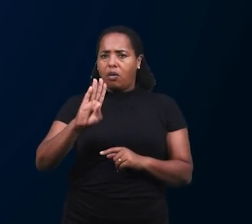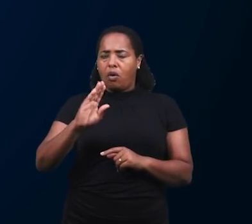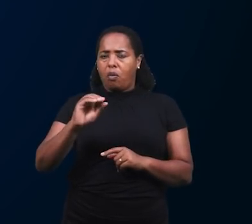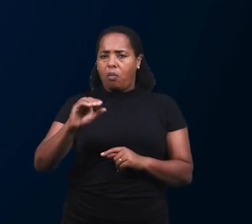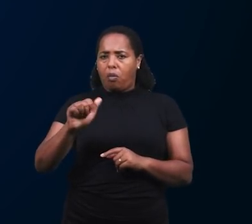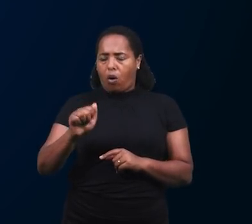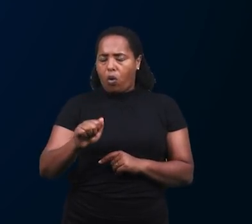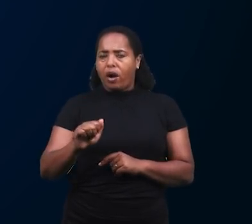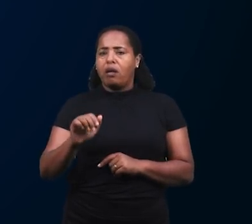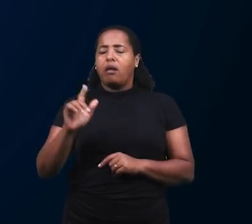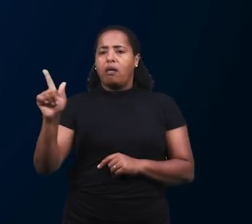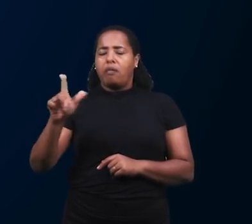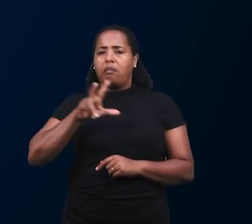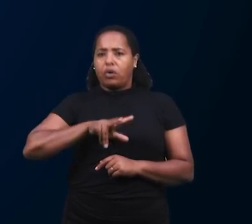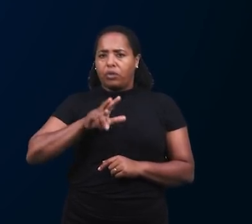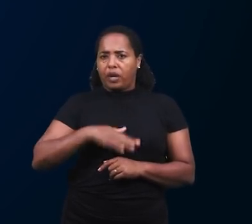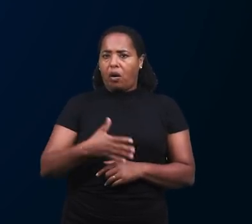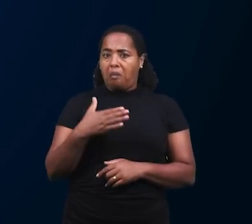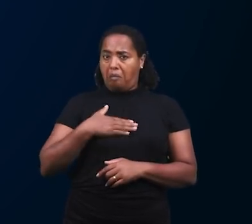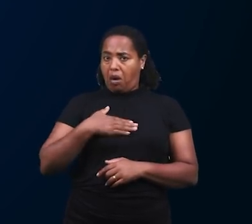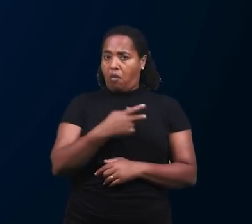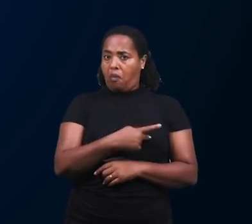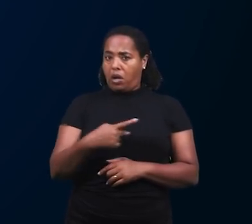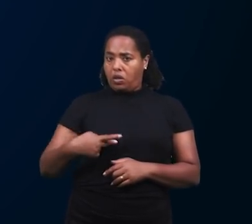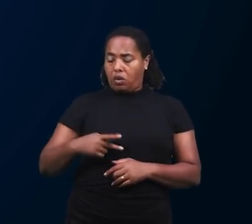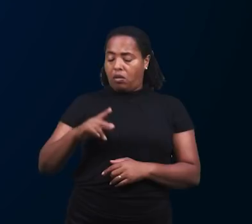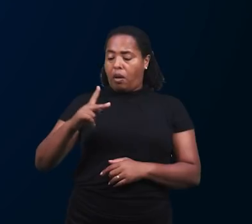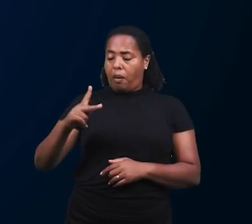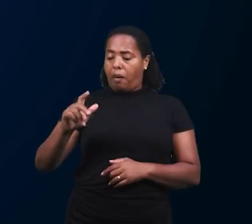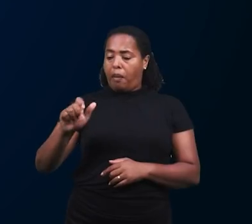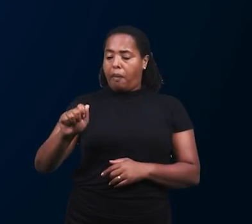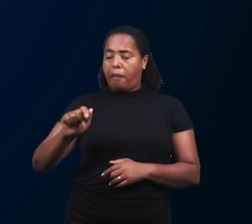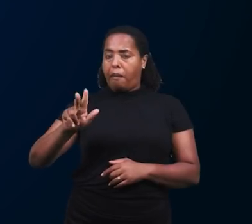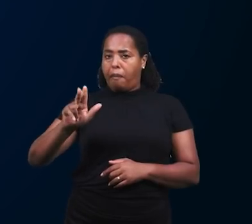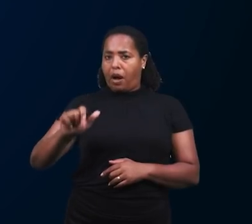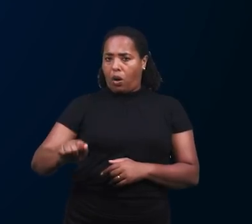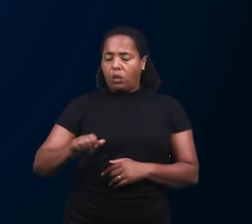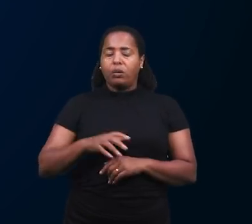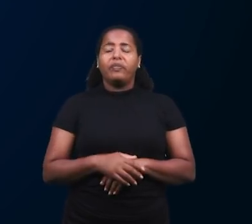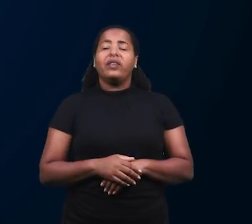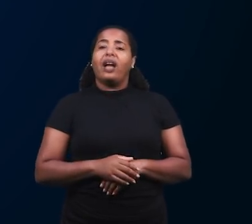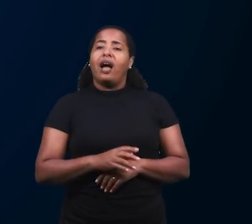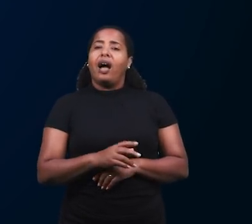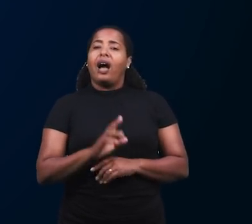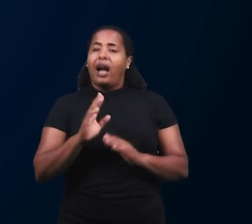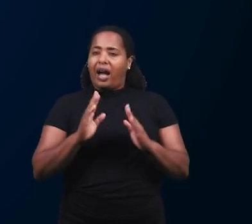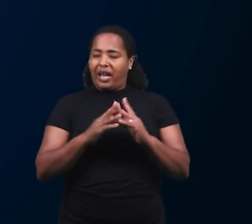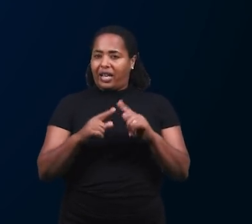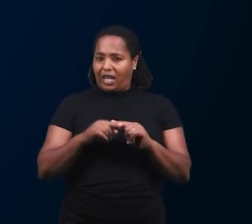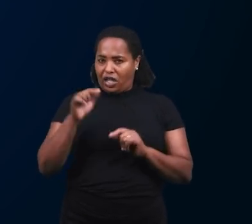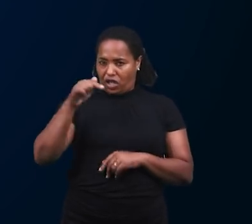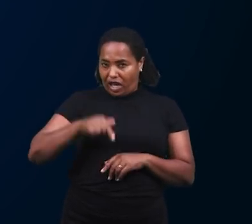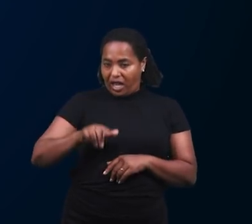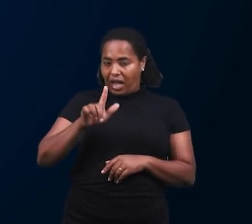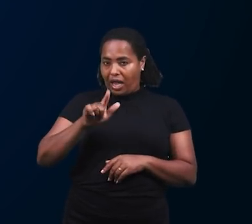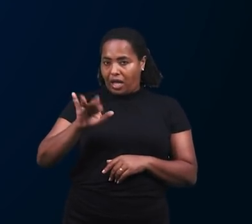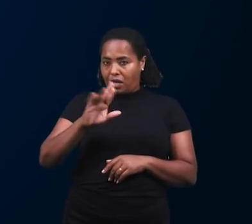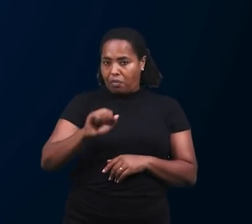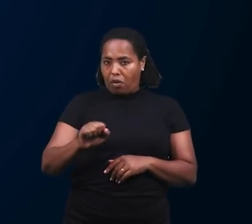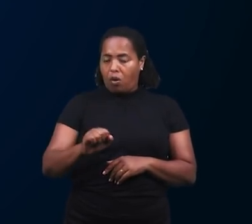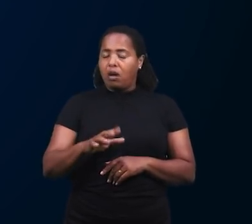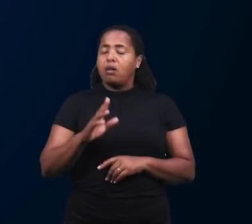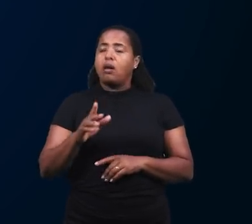de Lisboa, em Portugal. O meu pastor é o pastor Paulo Futuro. E a igreja de Lisboa pode dizer